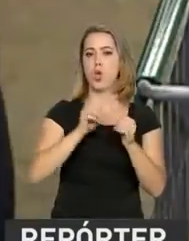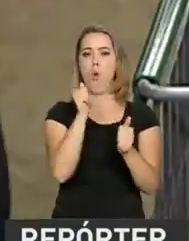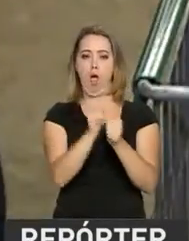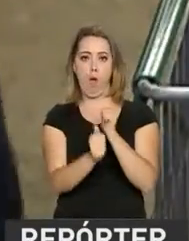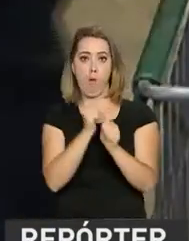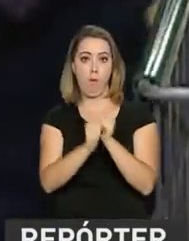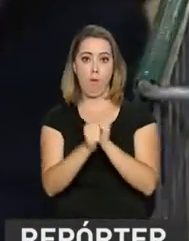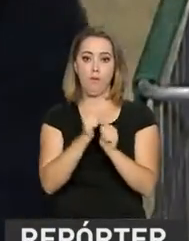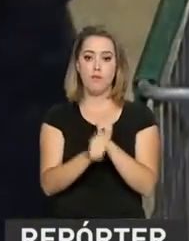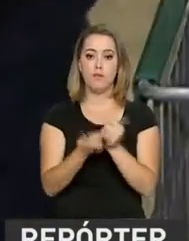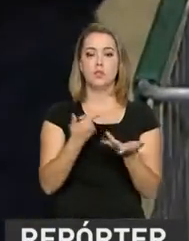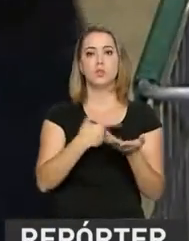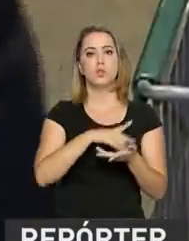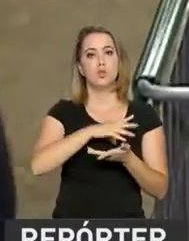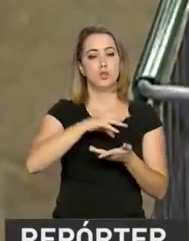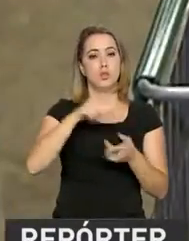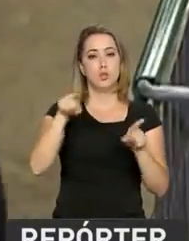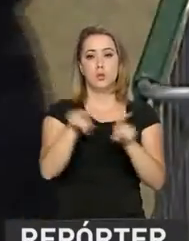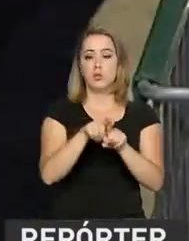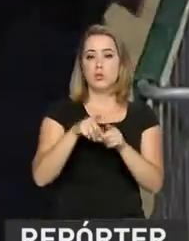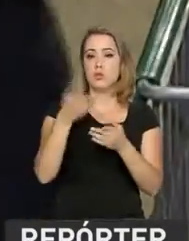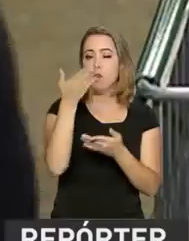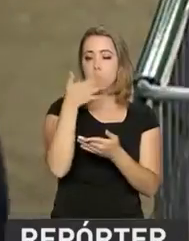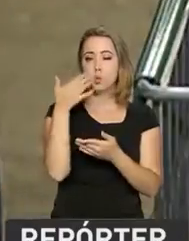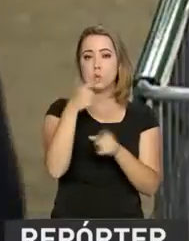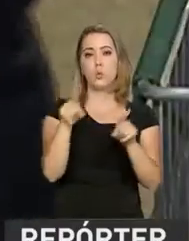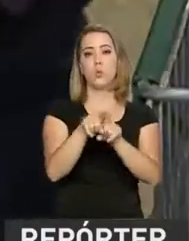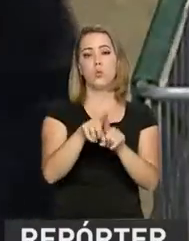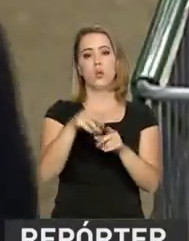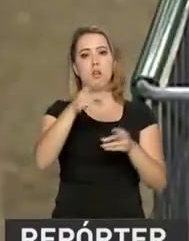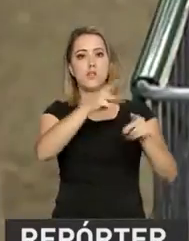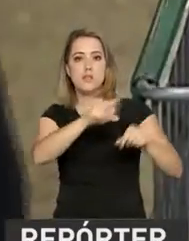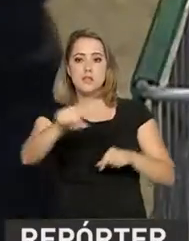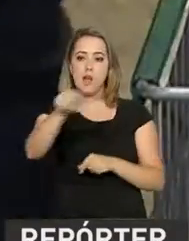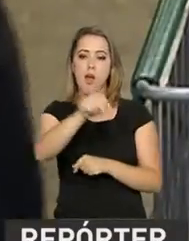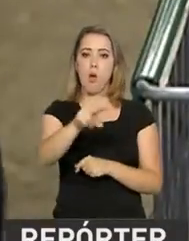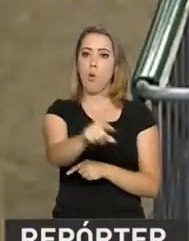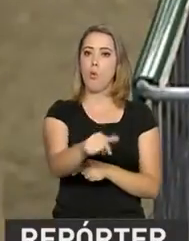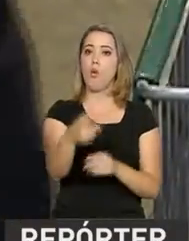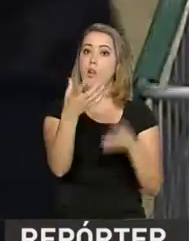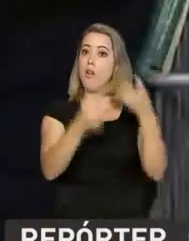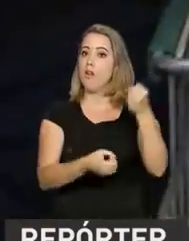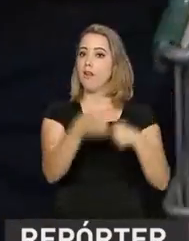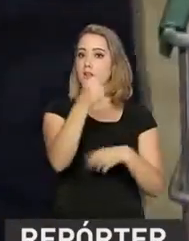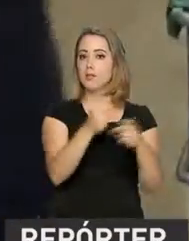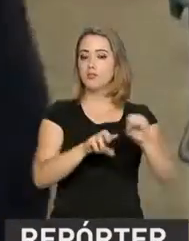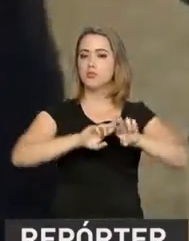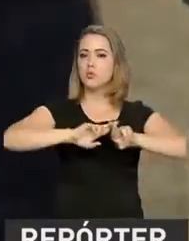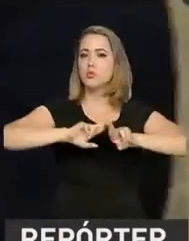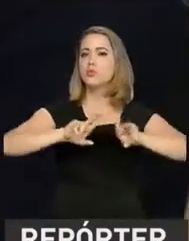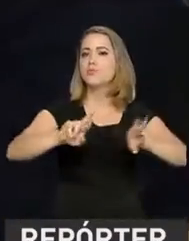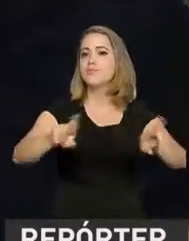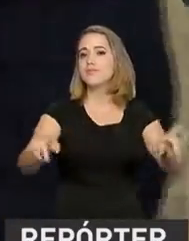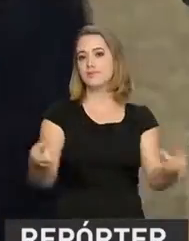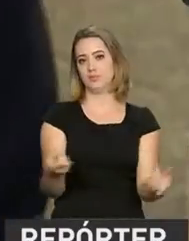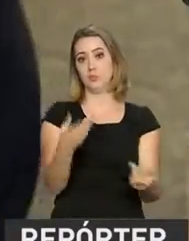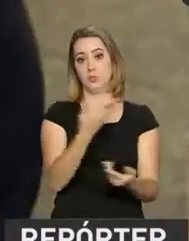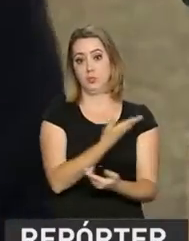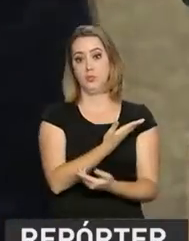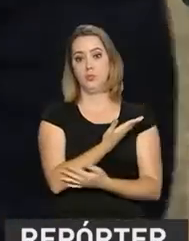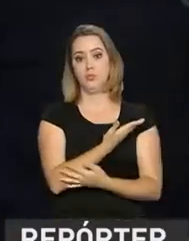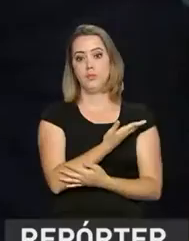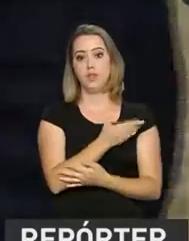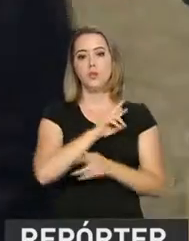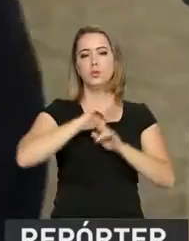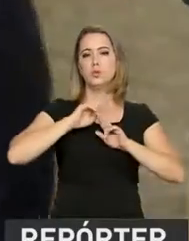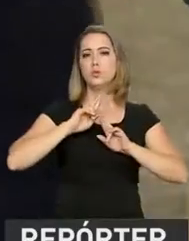um quilo de macarrão um quilo de açúcar 1 de sal leite em pó dois pacotes de biscoito um sachê de molho